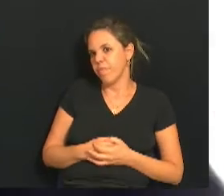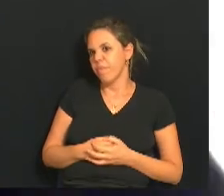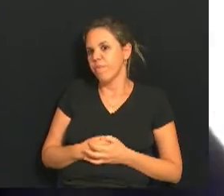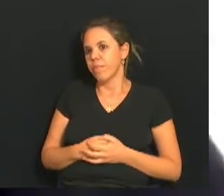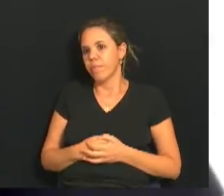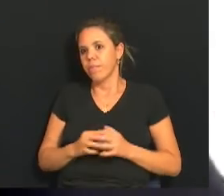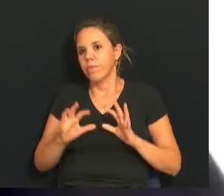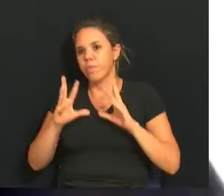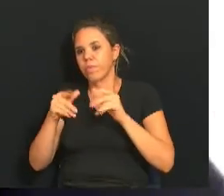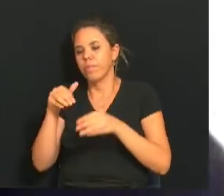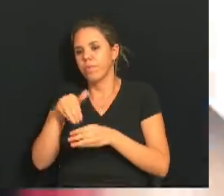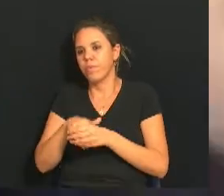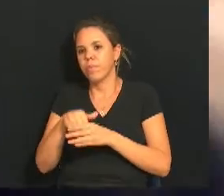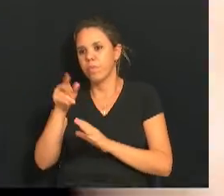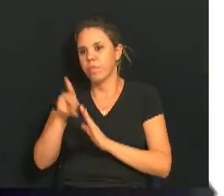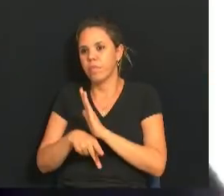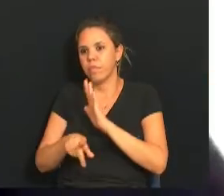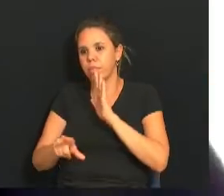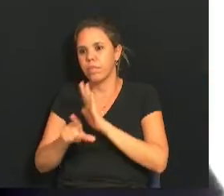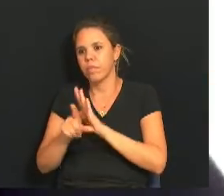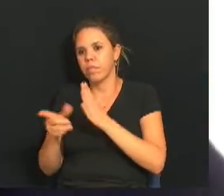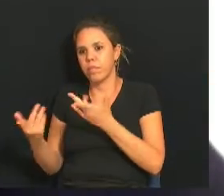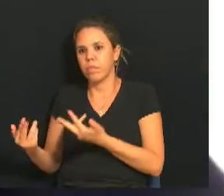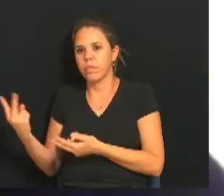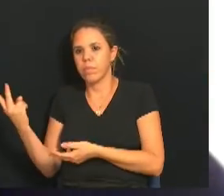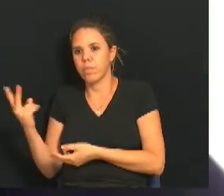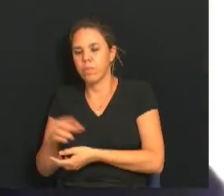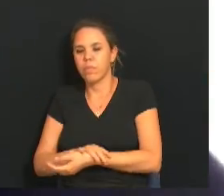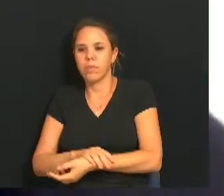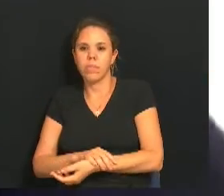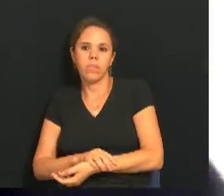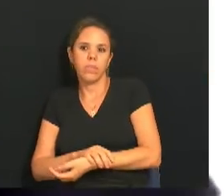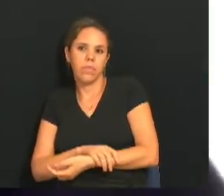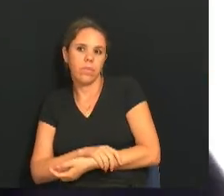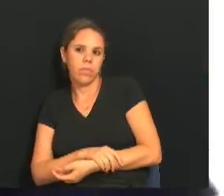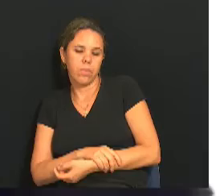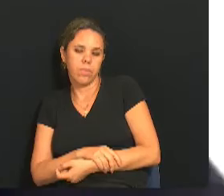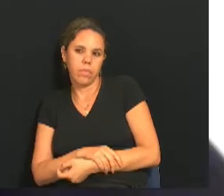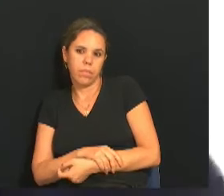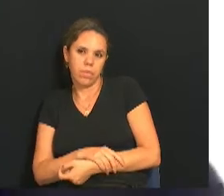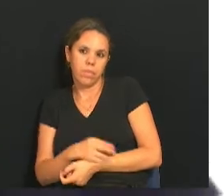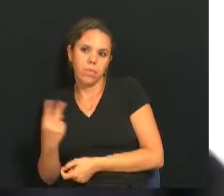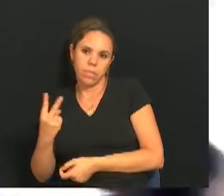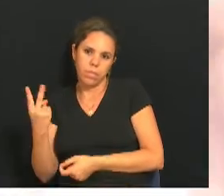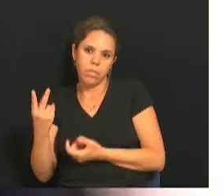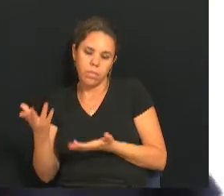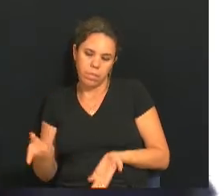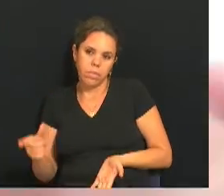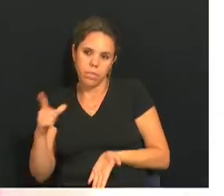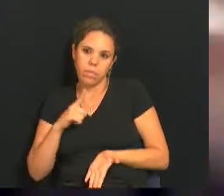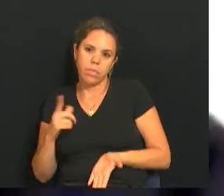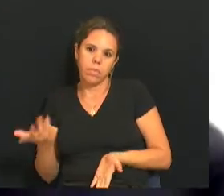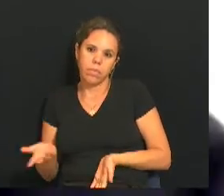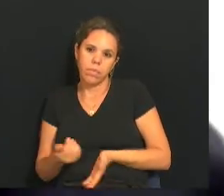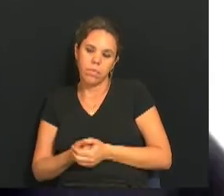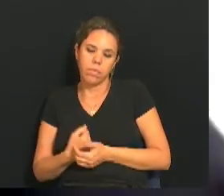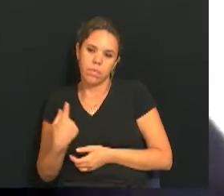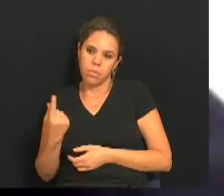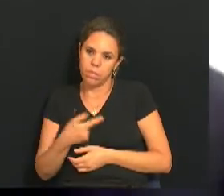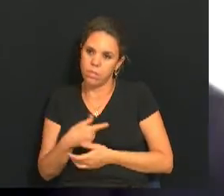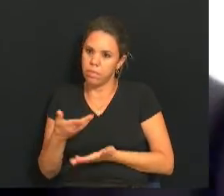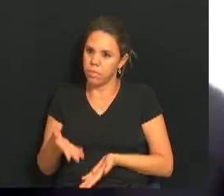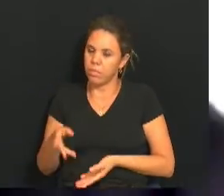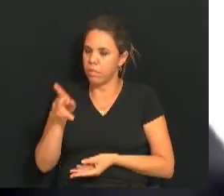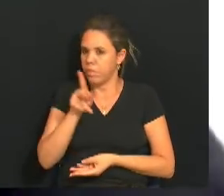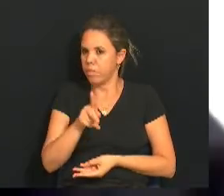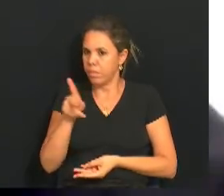a votarem um projeto como esse, a valorizar a rede que a gente tem, porque a gente valoriza a rede que a gente tem, viu? Eu sou educadora da